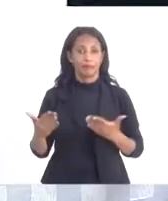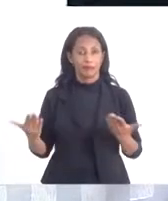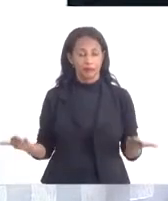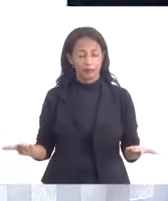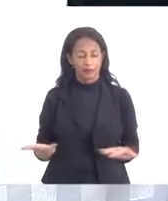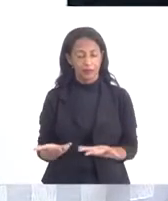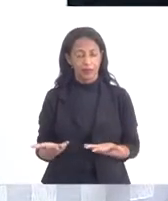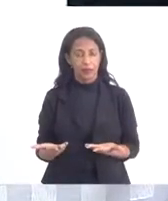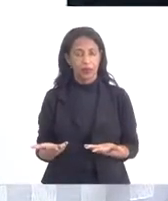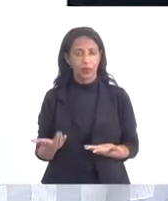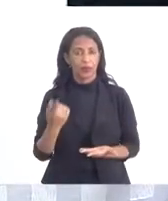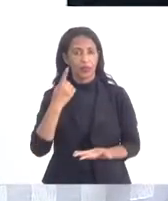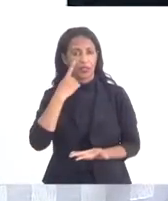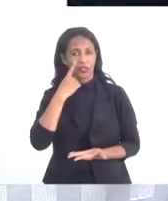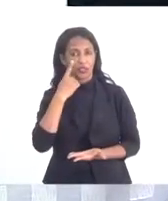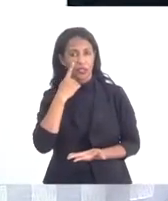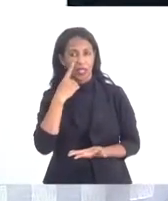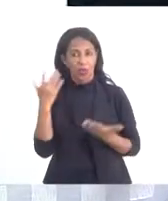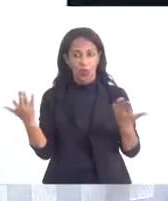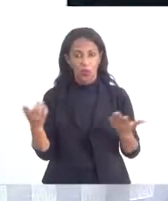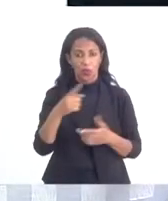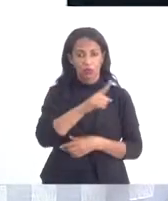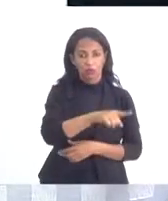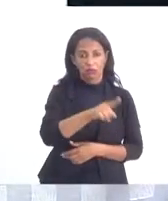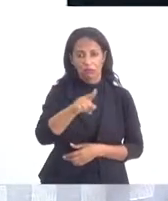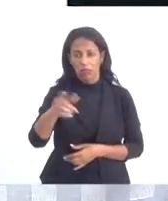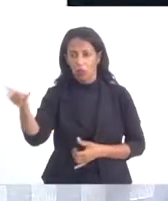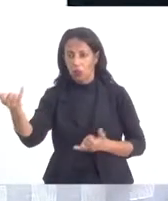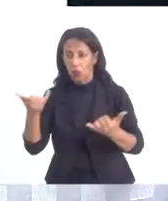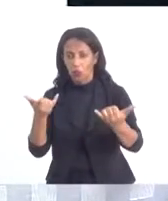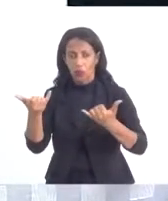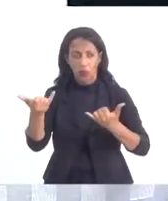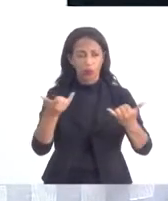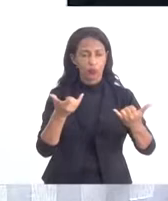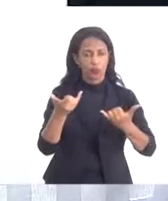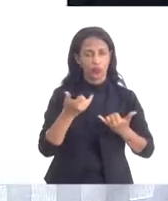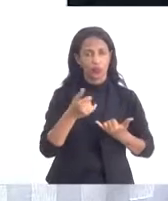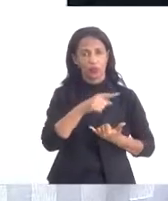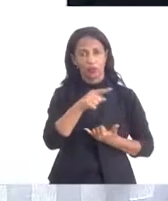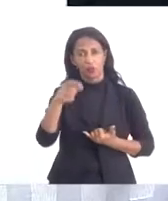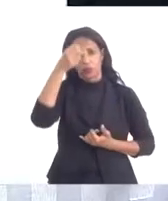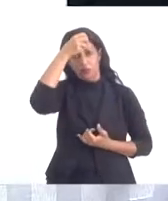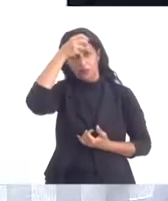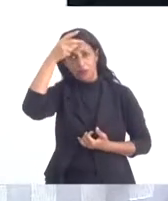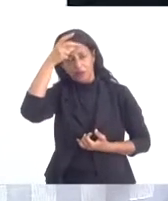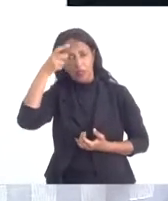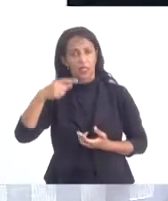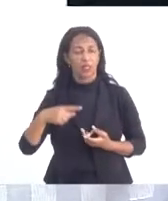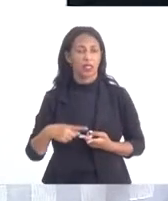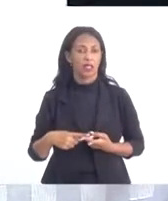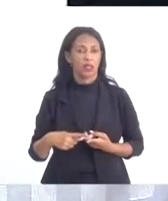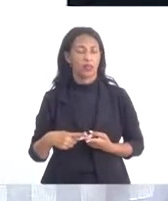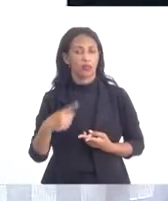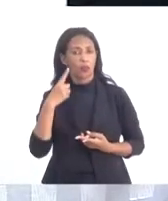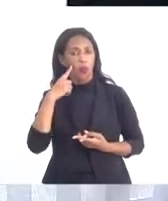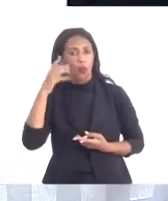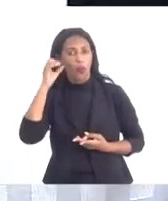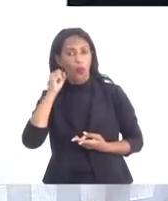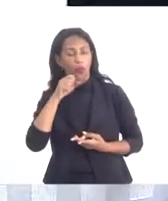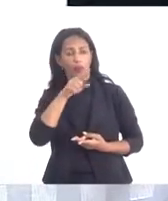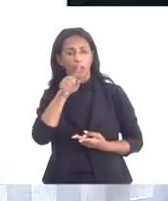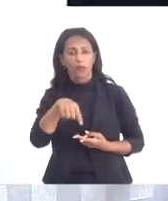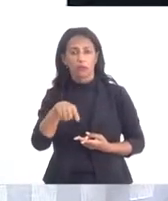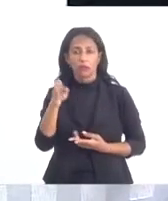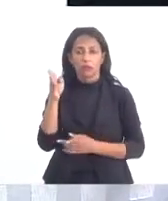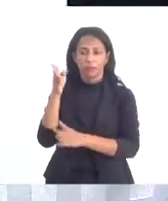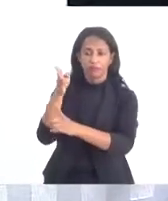gente quer ouvir de vocês, ouvir dos prefeitos, ouvir dos atores,